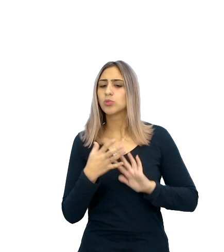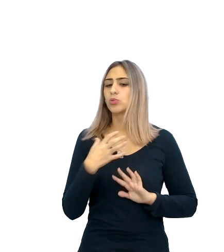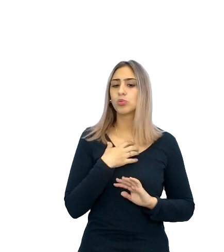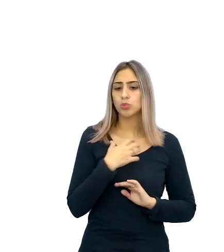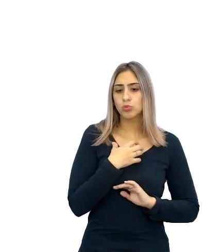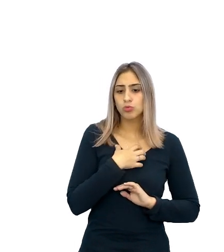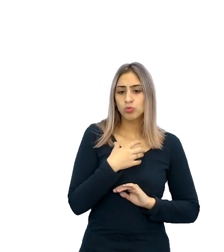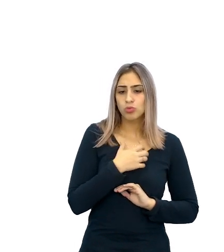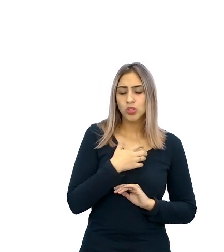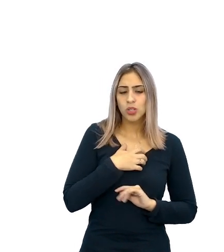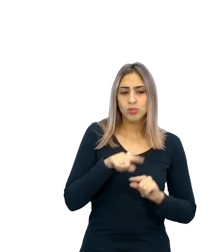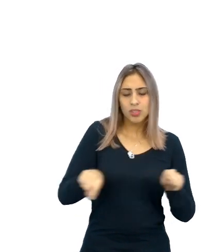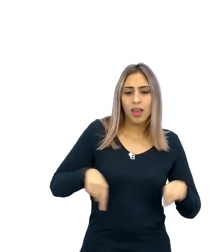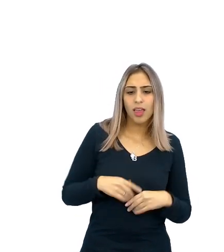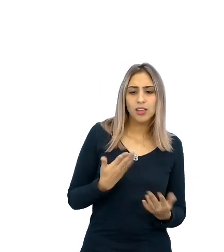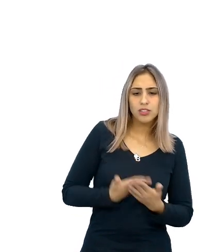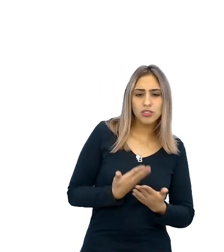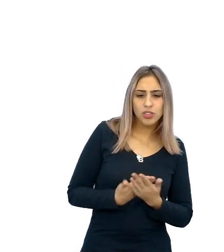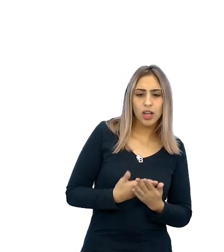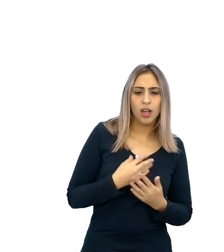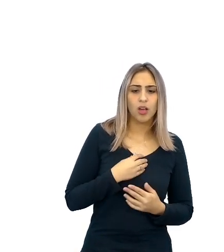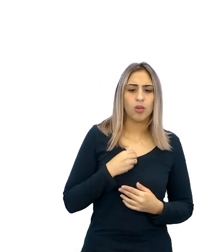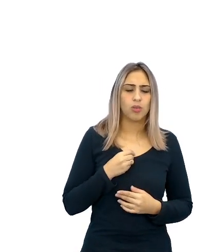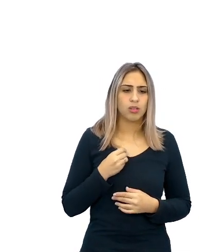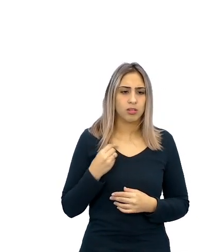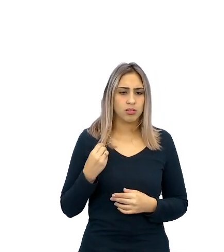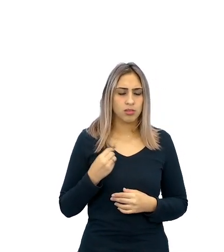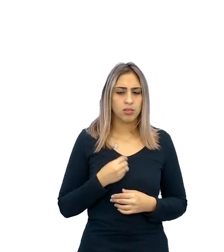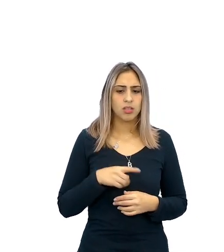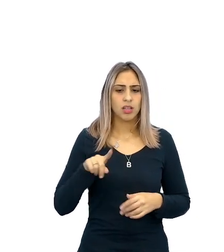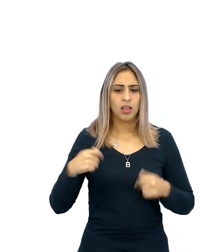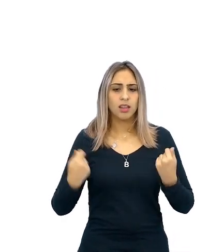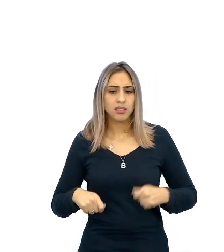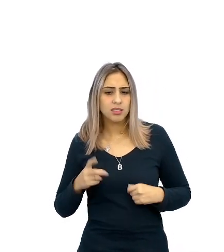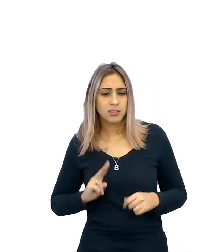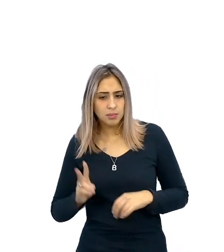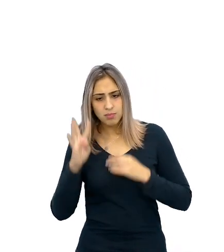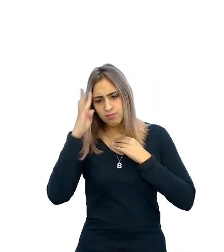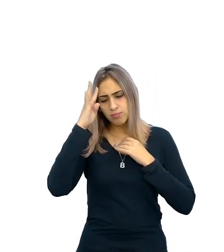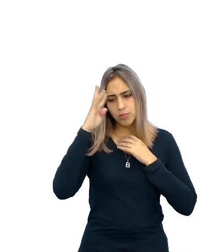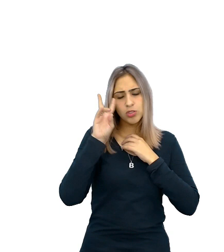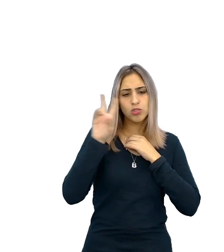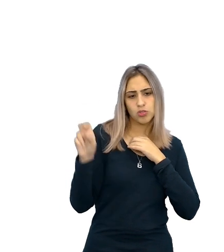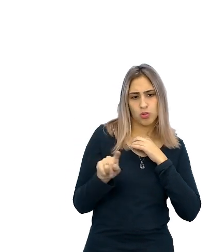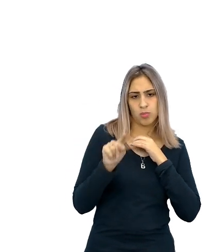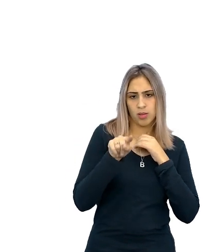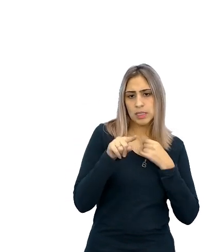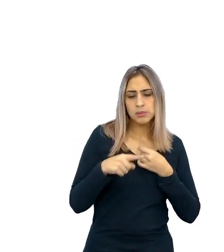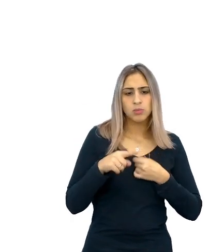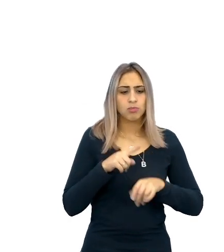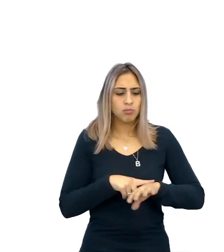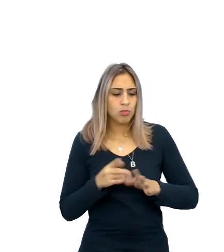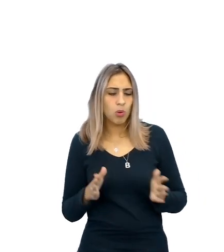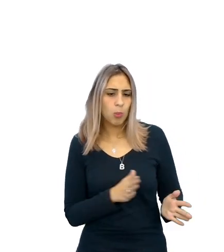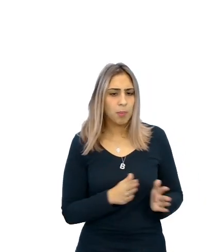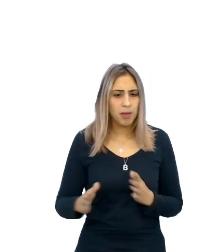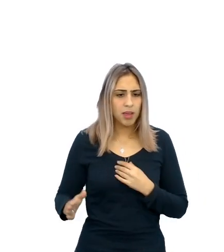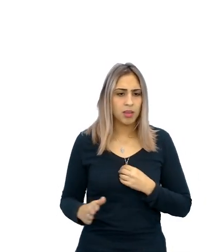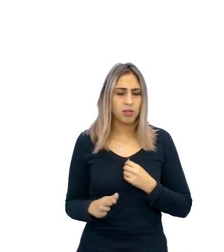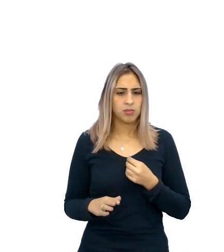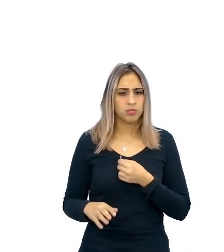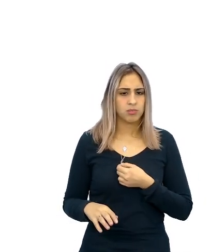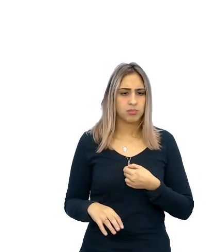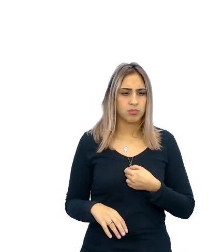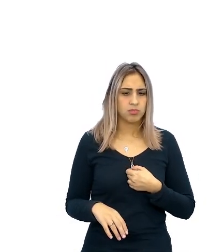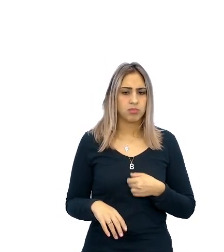forma de sala de aula, né? Então, é necessário sempre refletir sobre esse momento também de